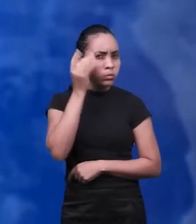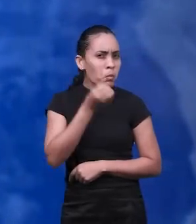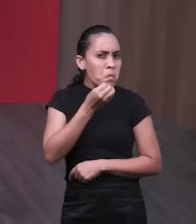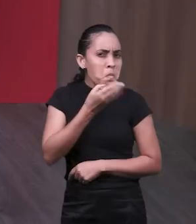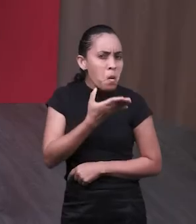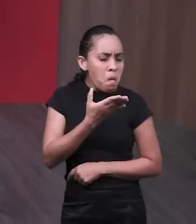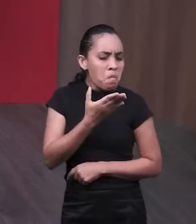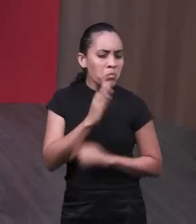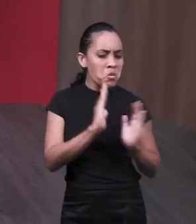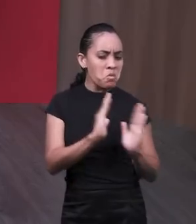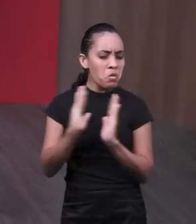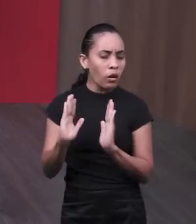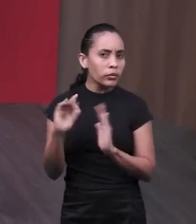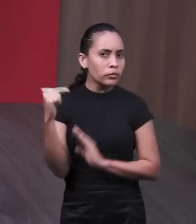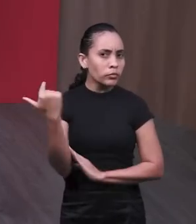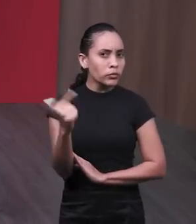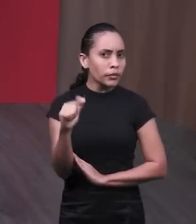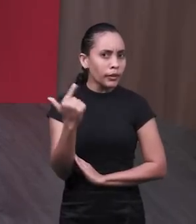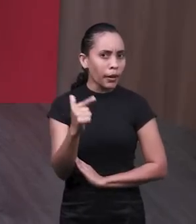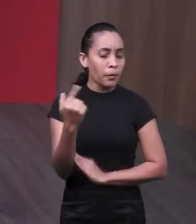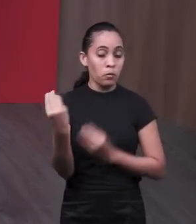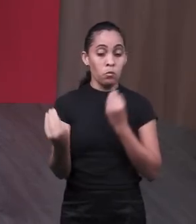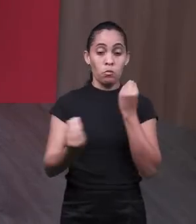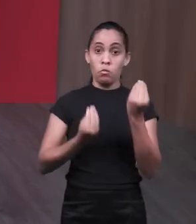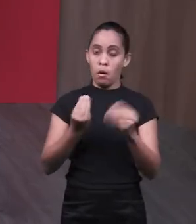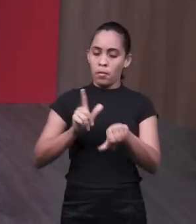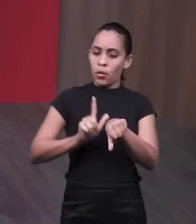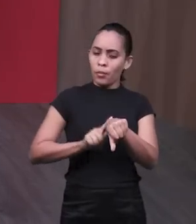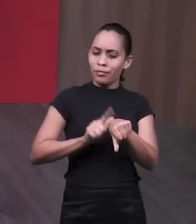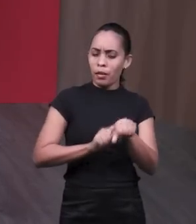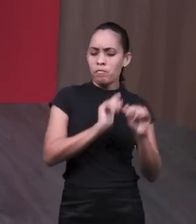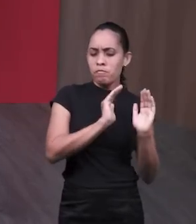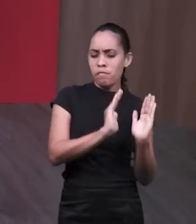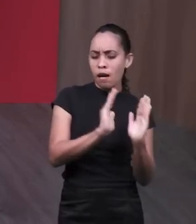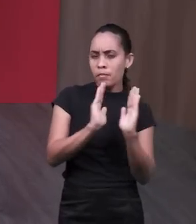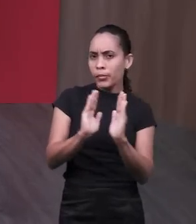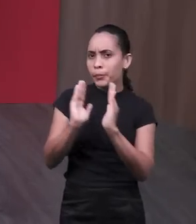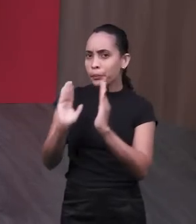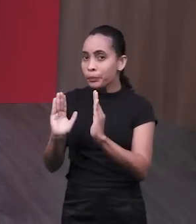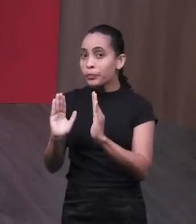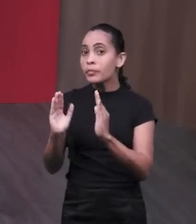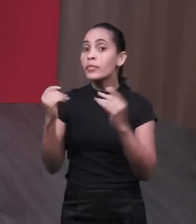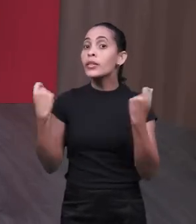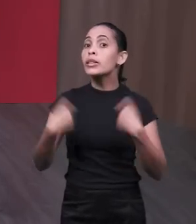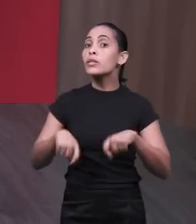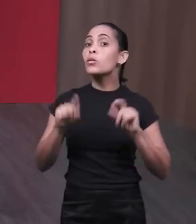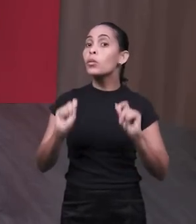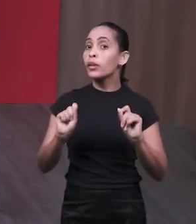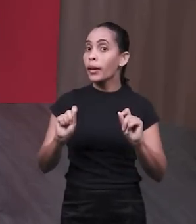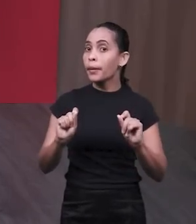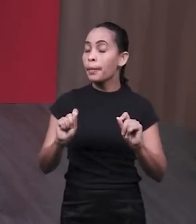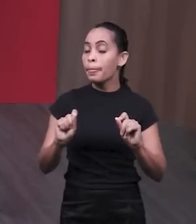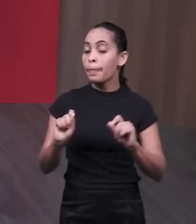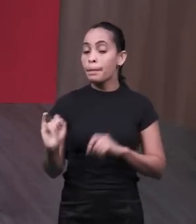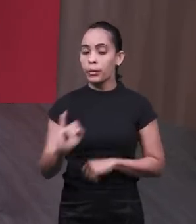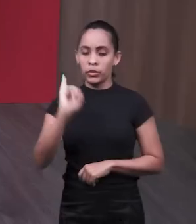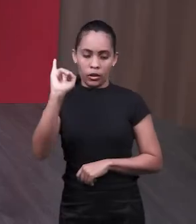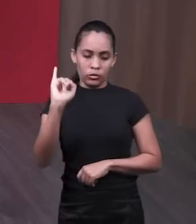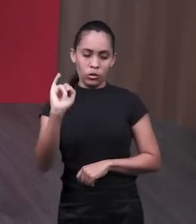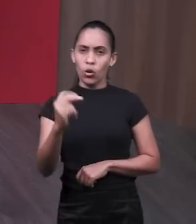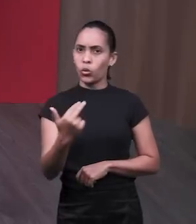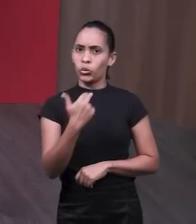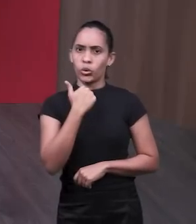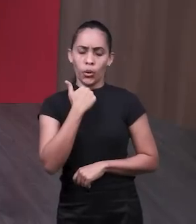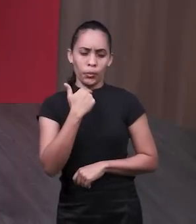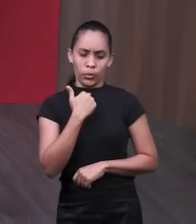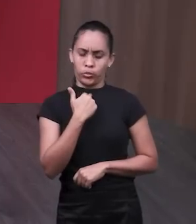em ordem. Então, essa administração do tempo diz respeito a prioridades. Eu não